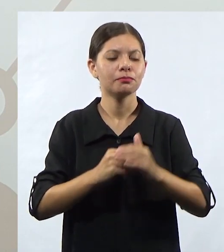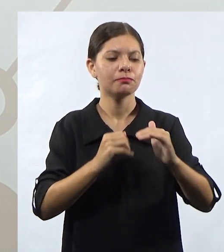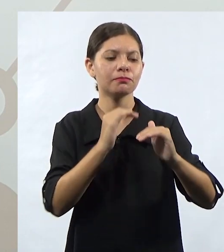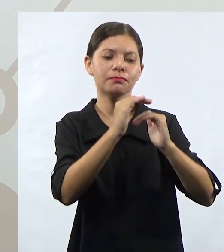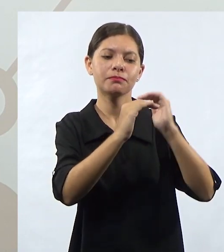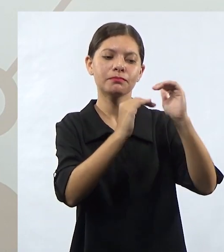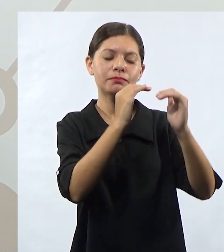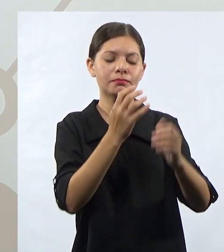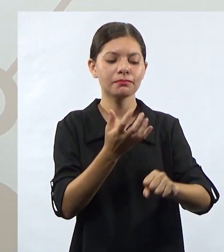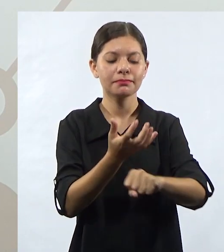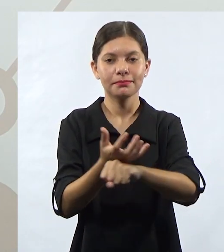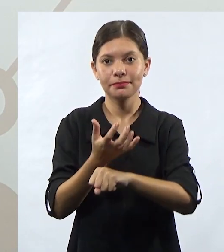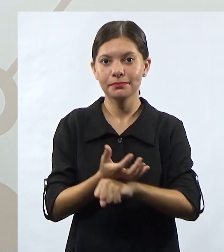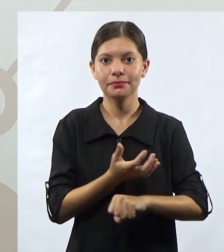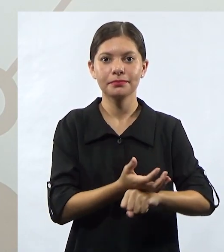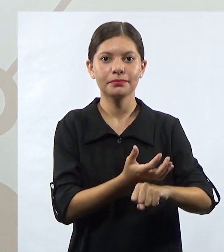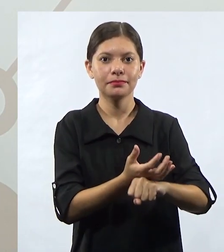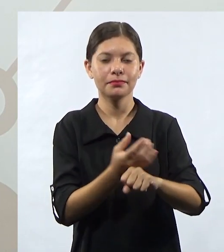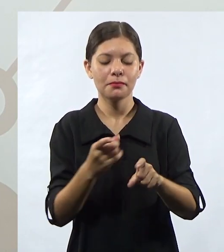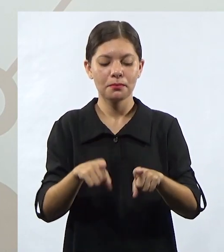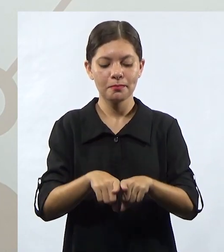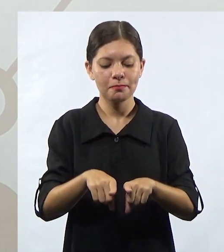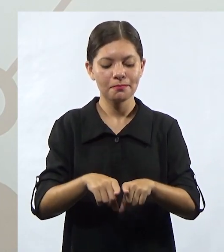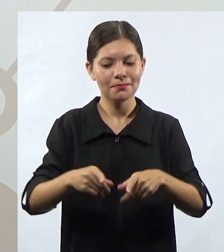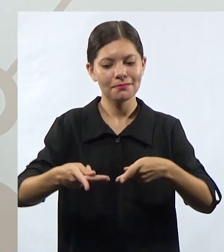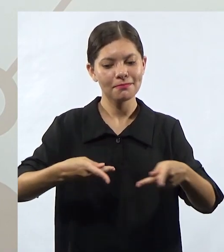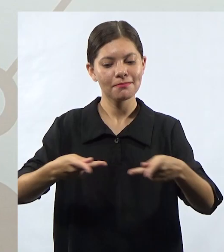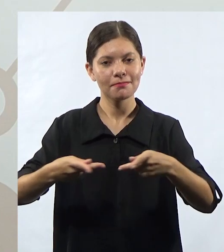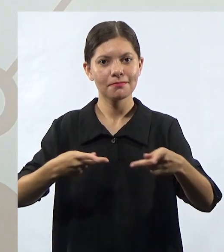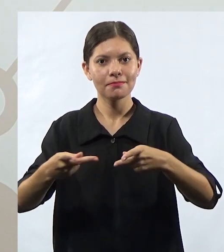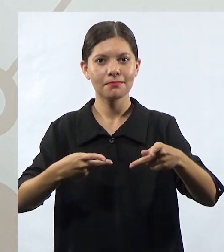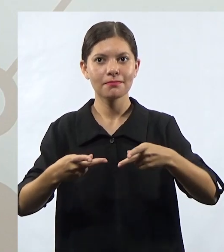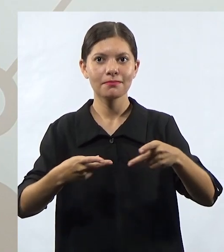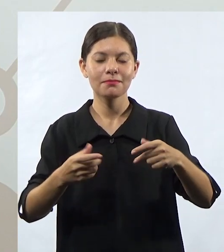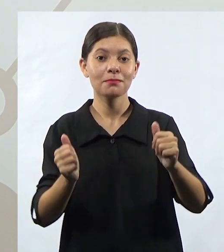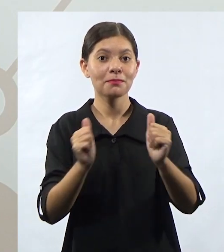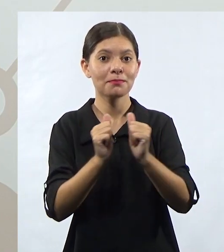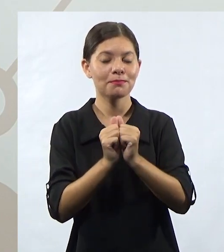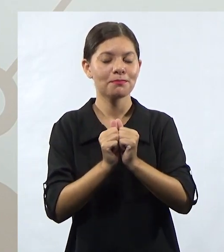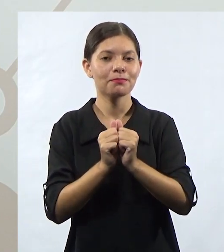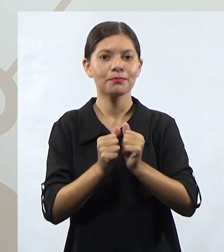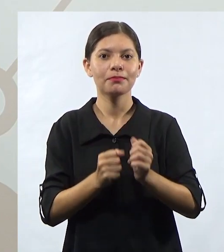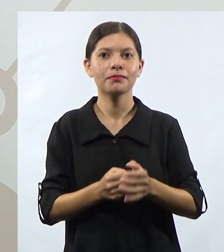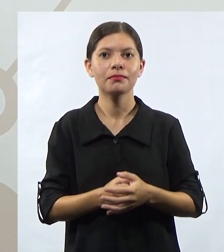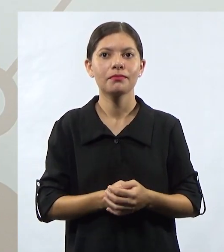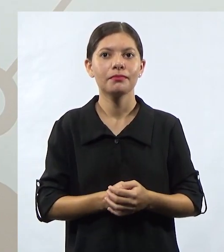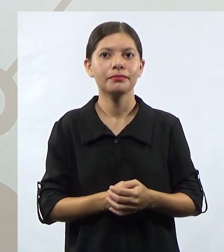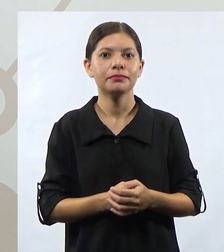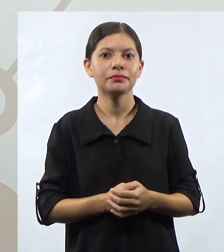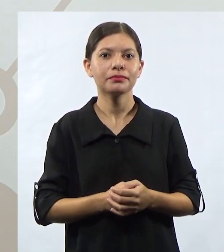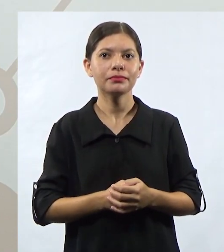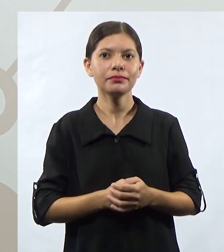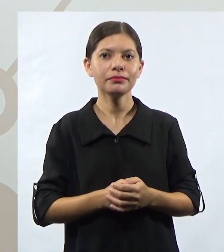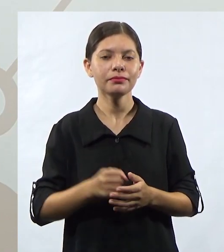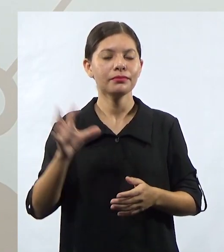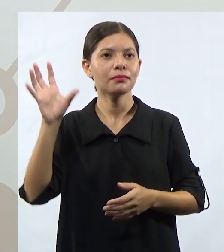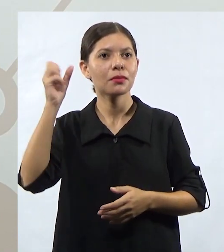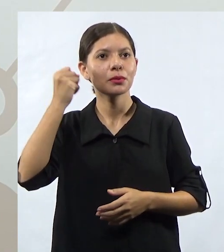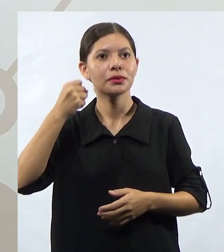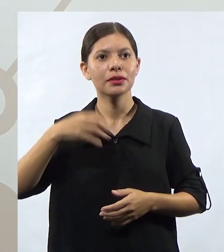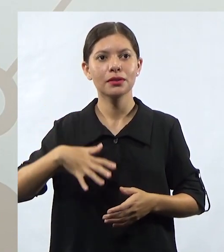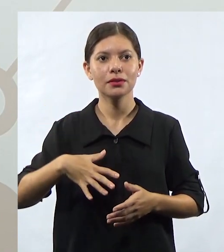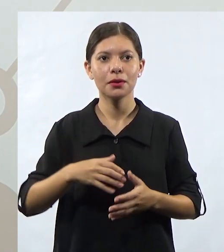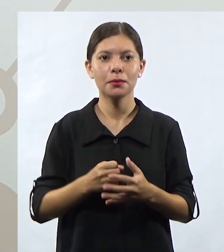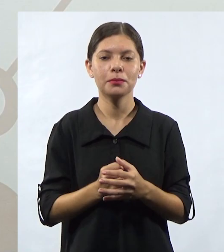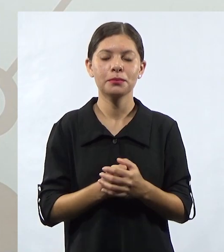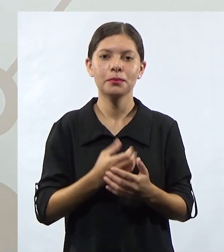desenvolver da disciplina, também do nosso projeto integrador. Vou fazer minha